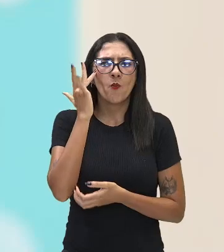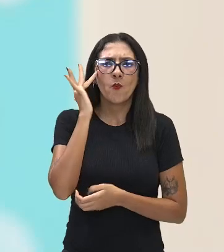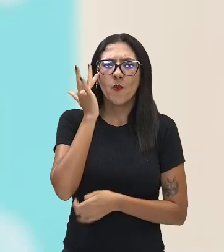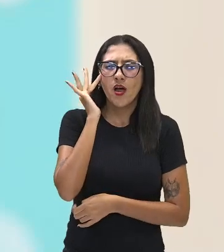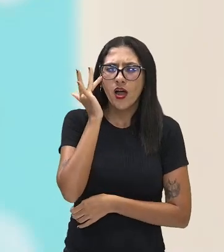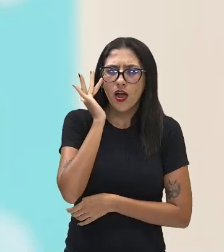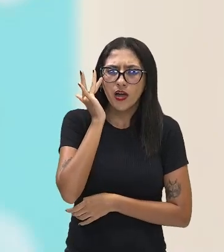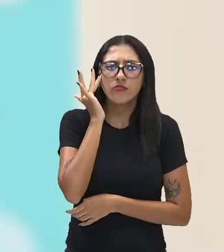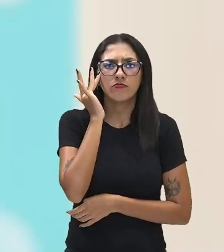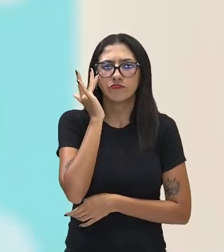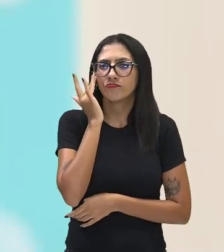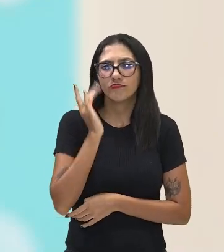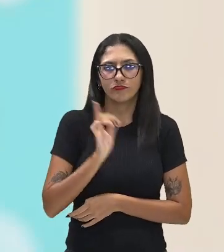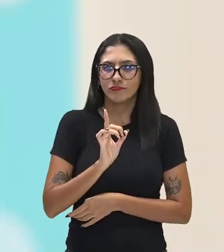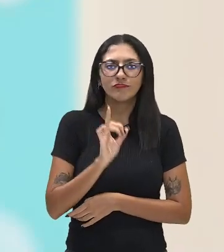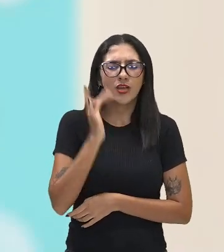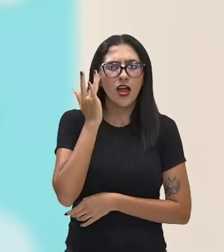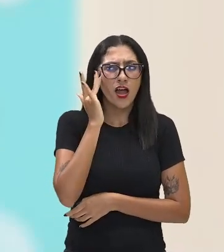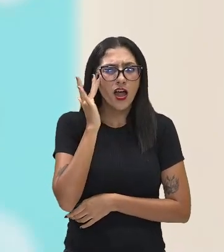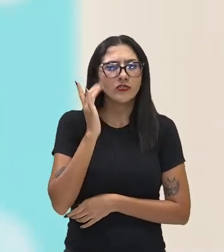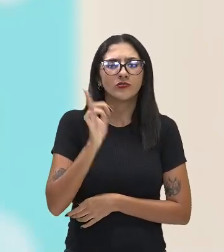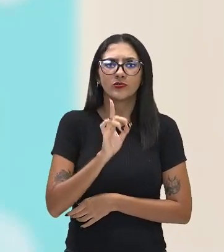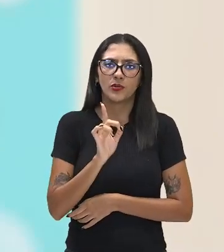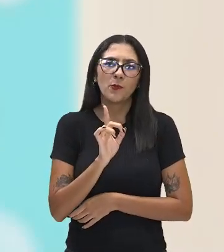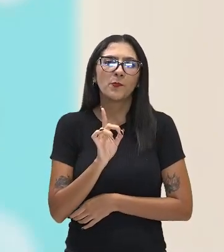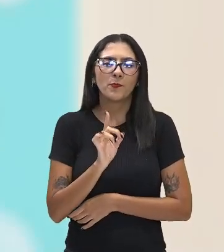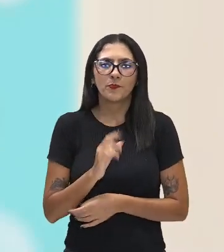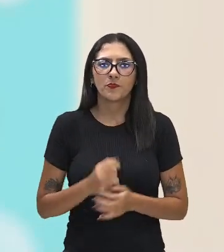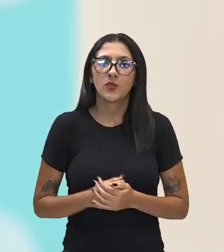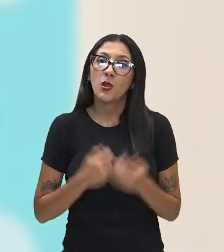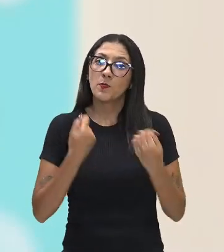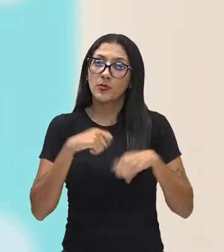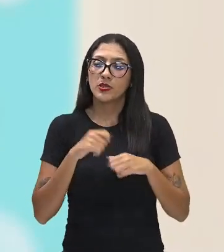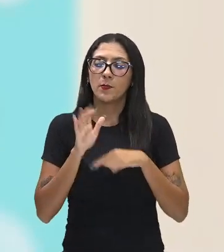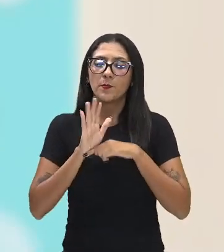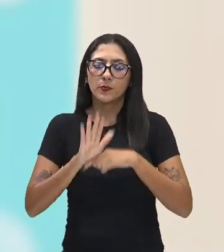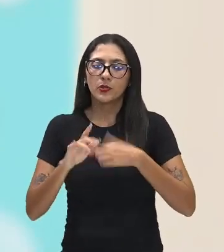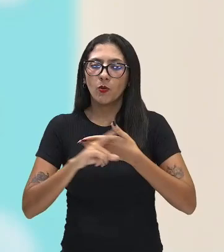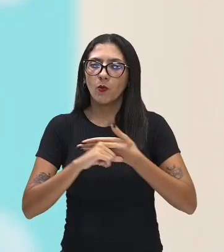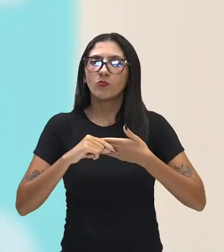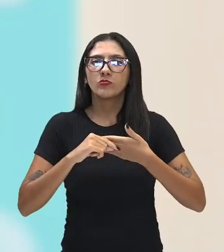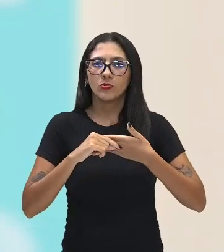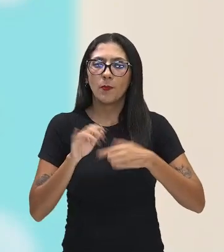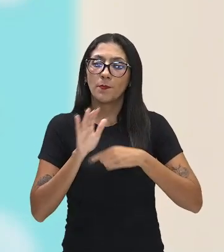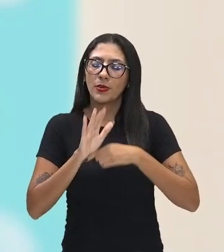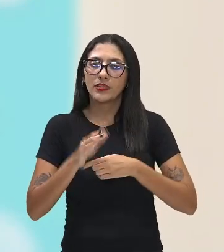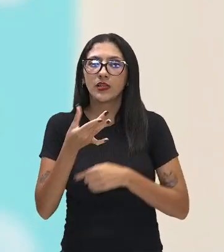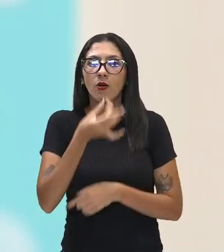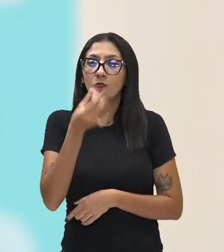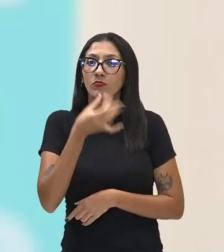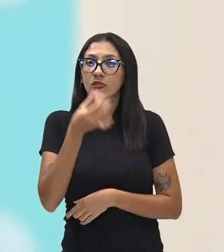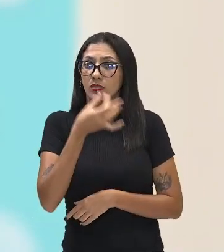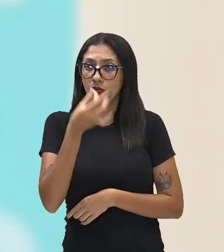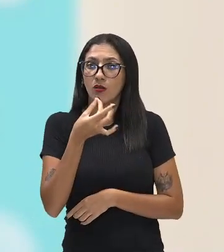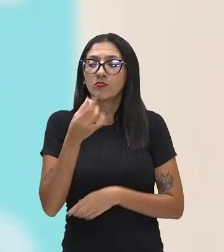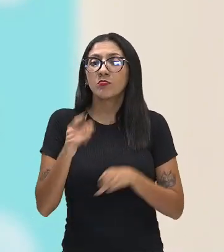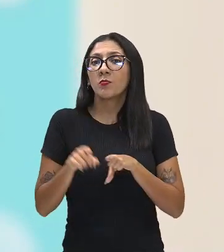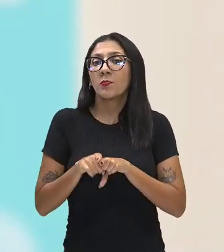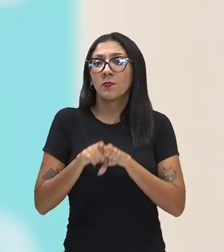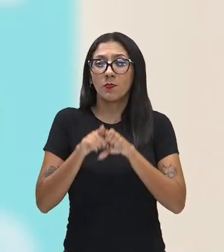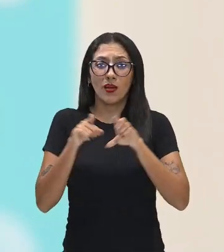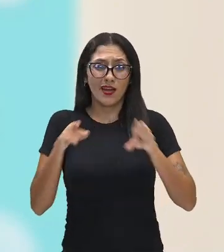sua crítica, né? Quem é o resenhista vai fazer a sua crítica, mas baseado